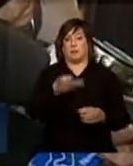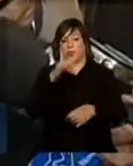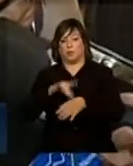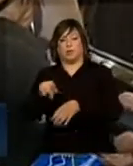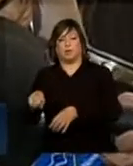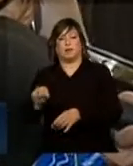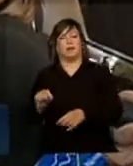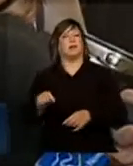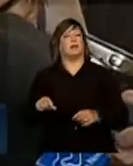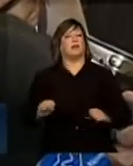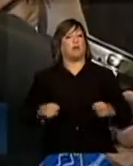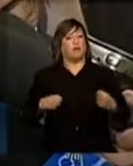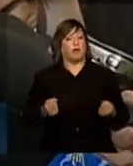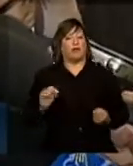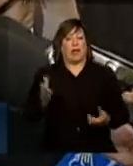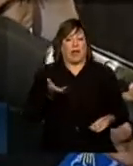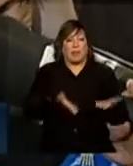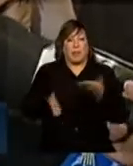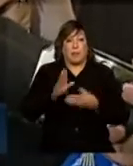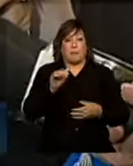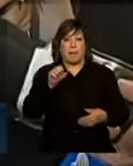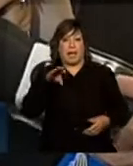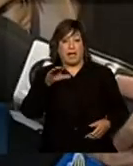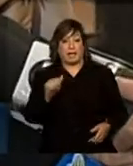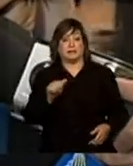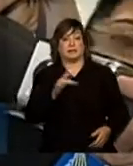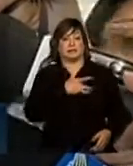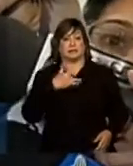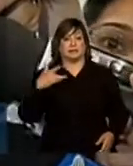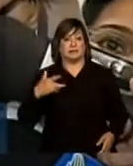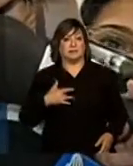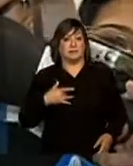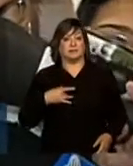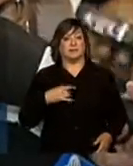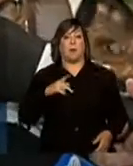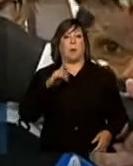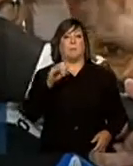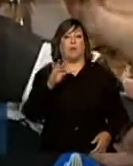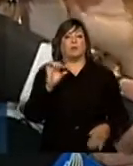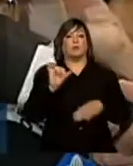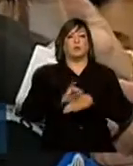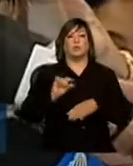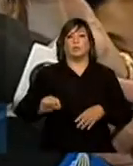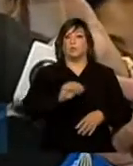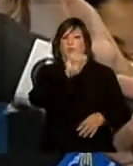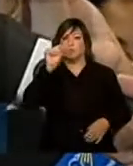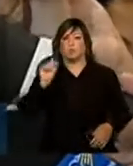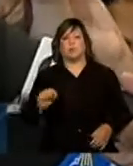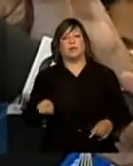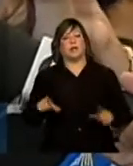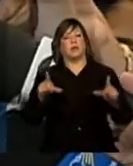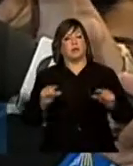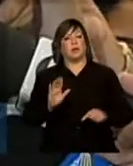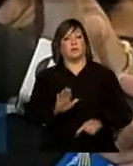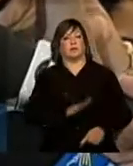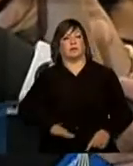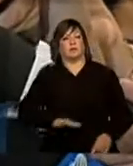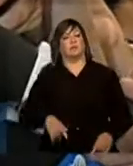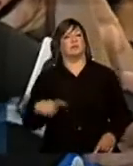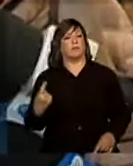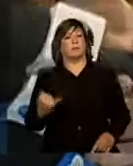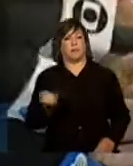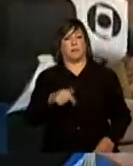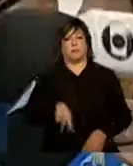seja, reforça a ideia da atenção básica de saúde, que foi tão importante para a redução da mortalidade infantil e mortalidade da infância no nosso